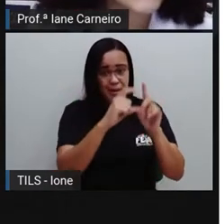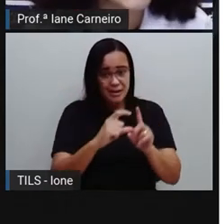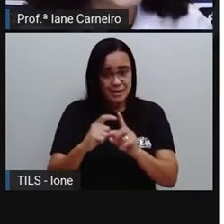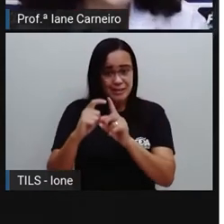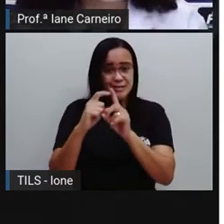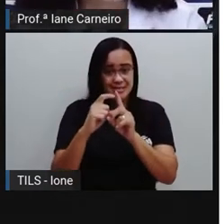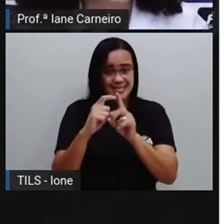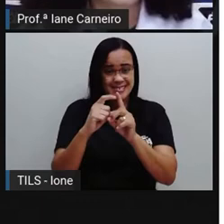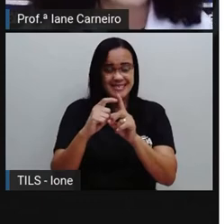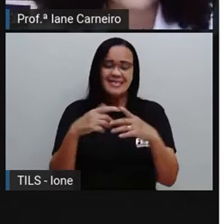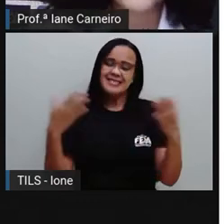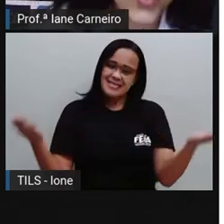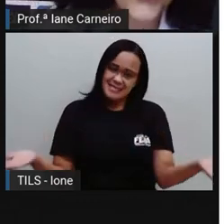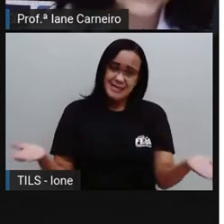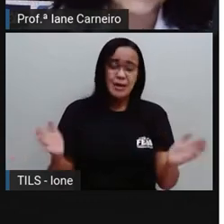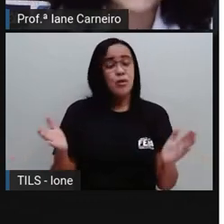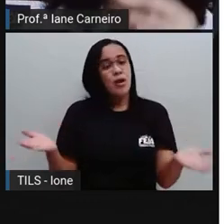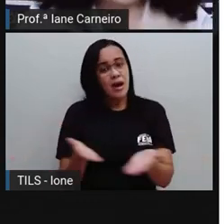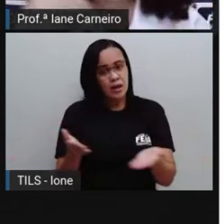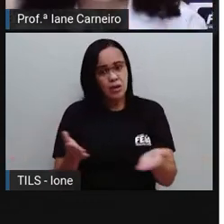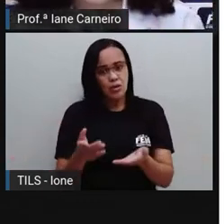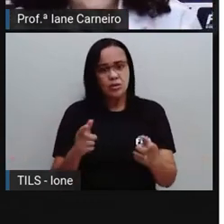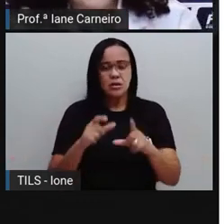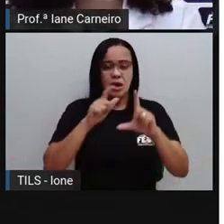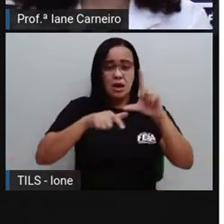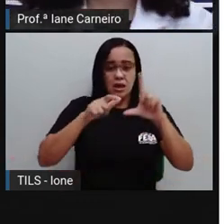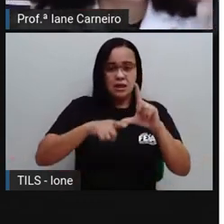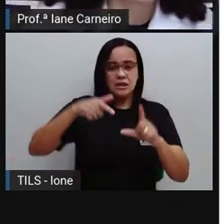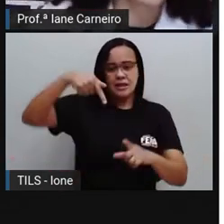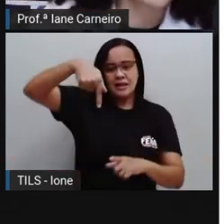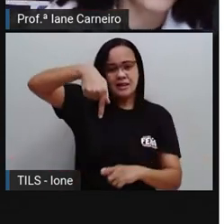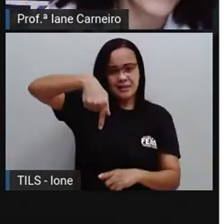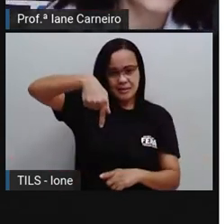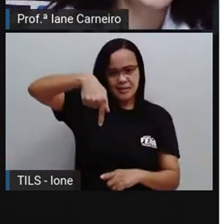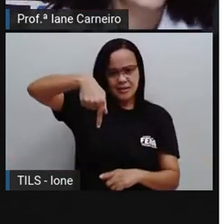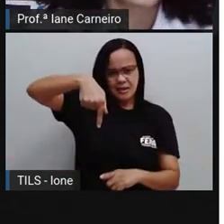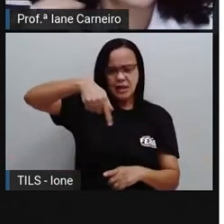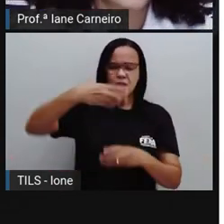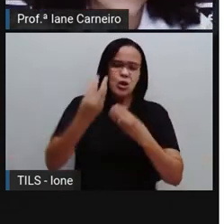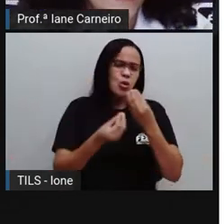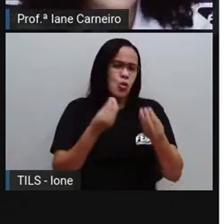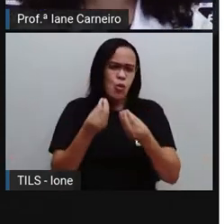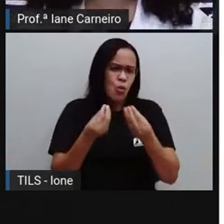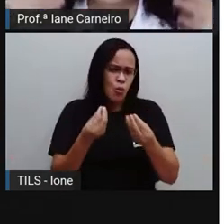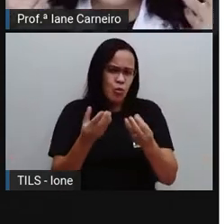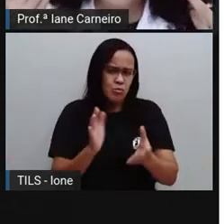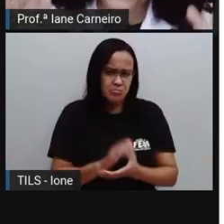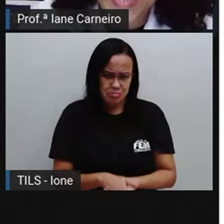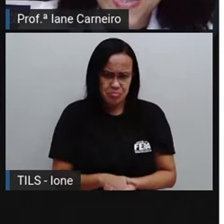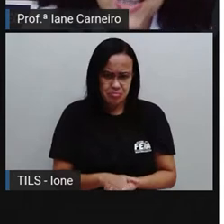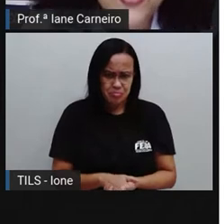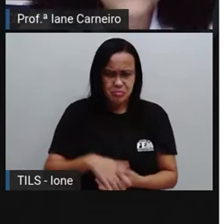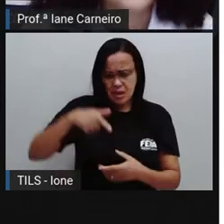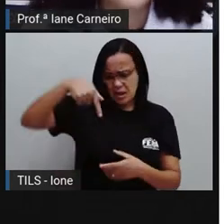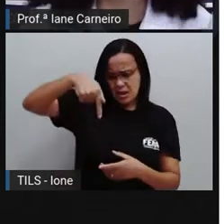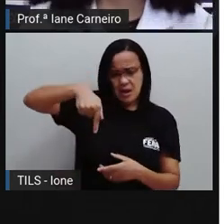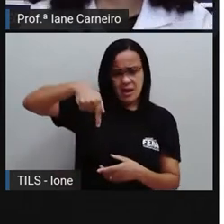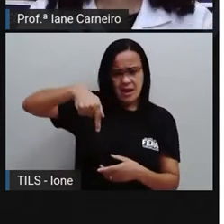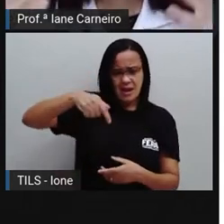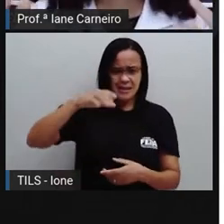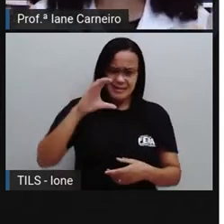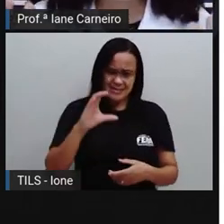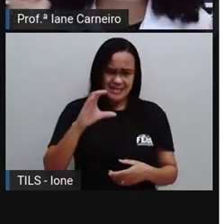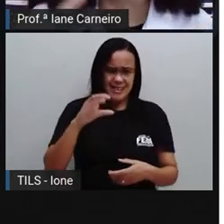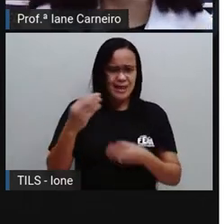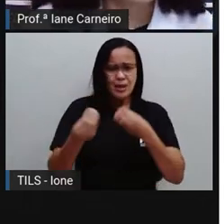a letra que que às vezes tem criança que fica com dúvida nesse c&c com que você é com k e aí a prova da essa dica de